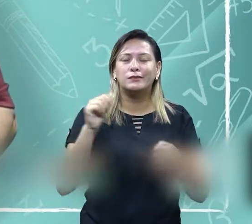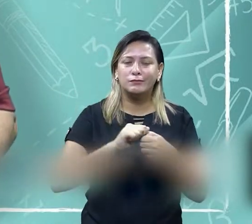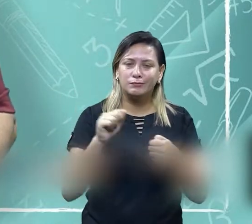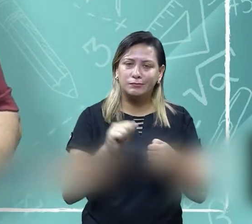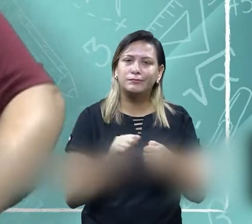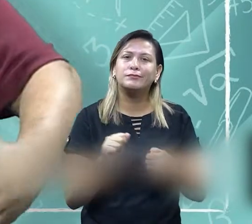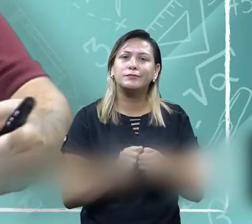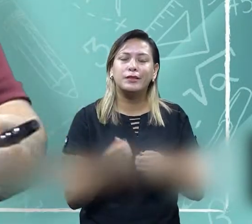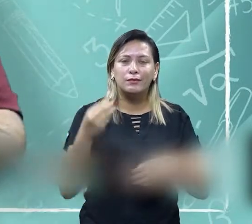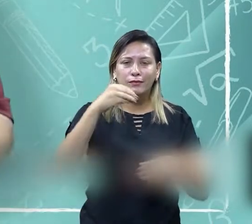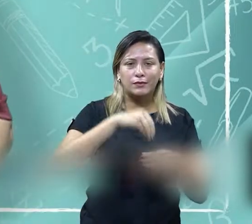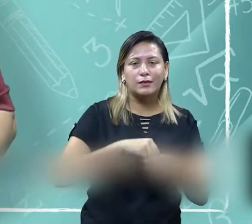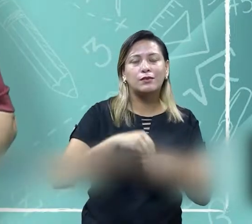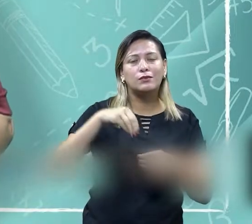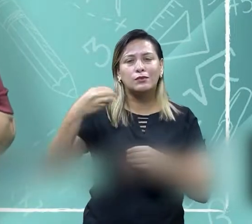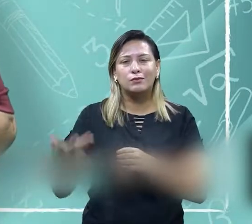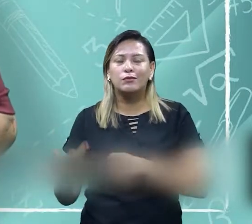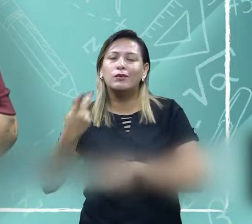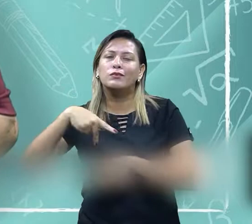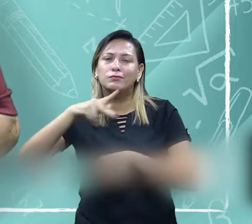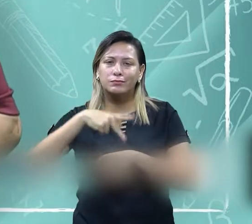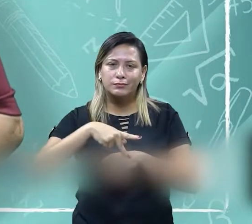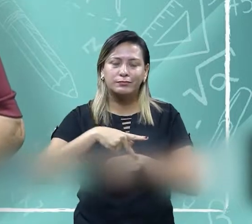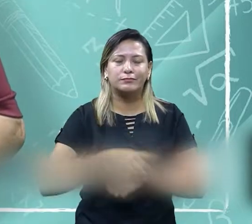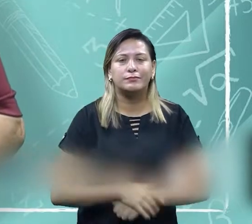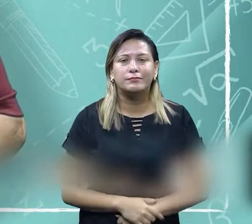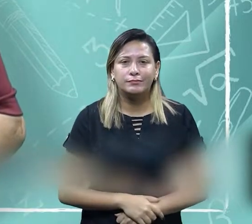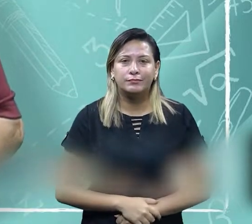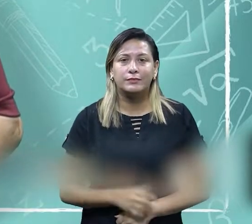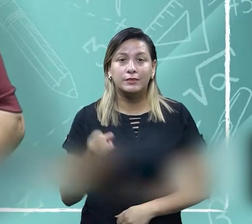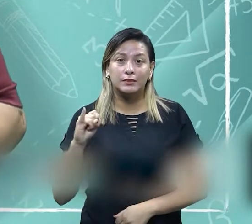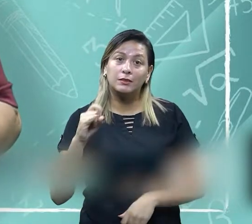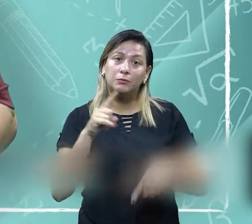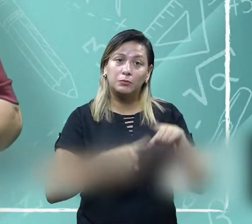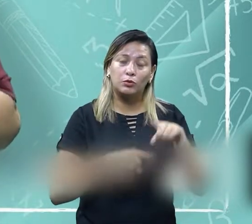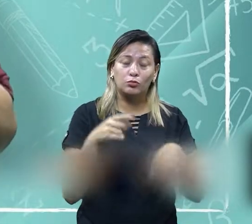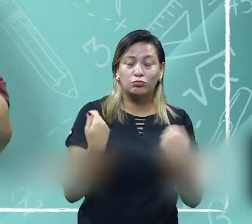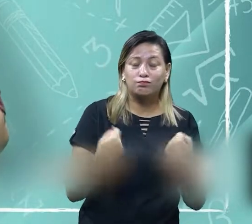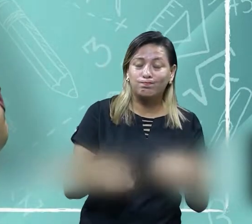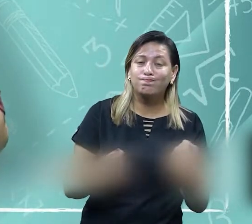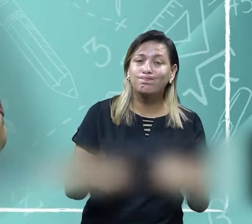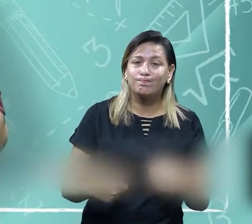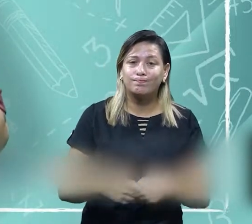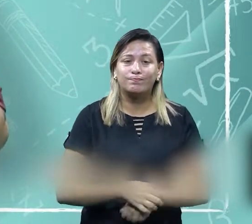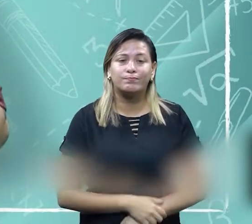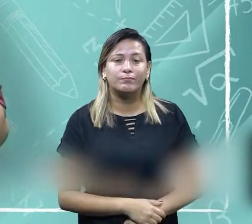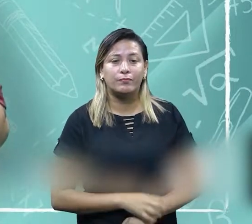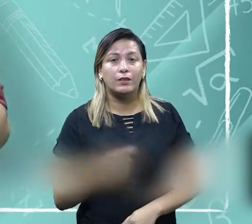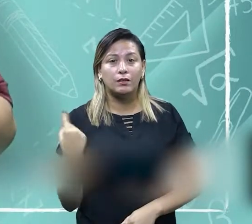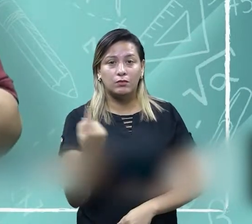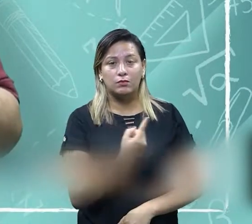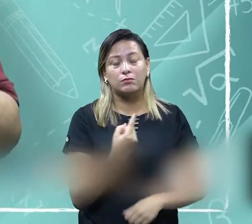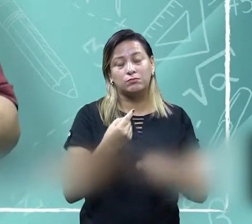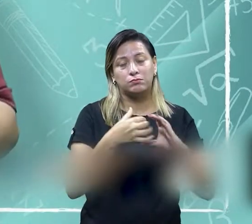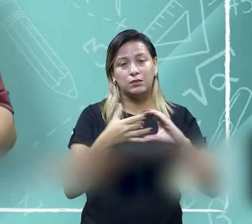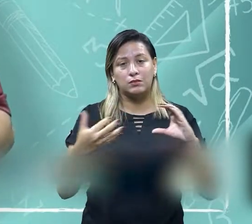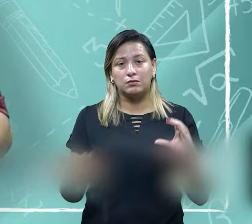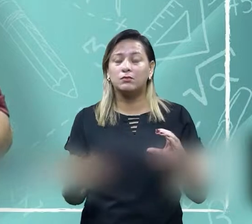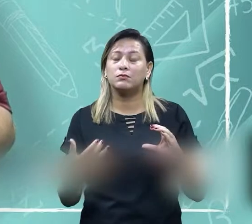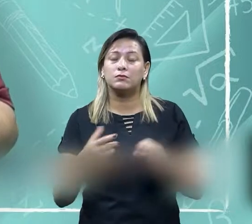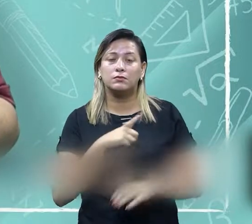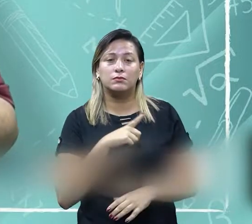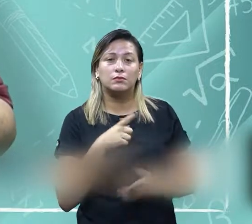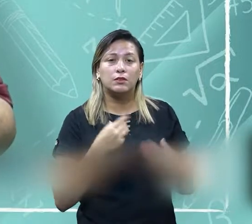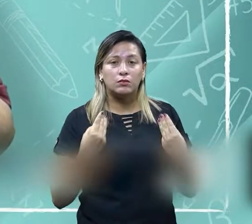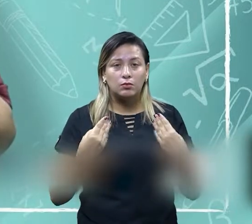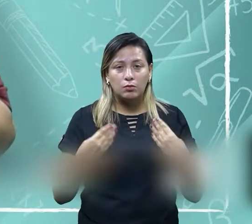externa, tá bom? Se eu preciso de produtos com relação a isso, nós temos essas características. Então, o